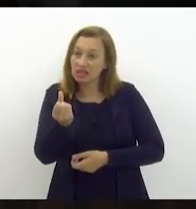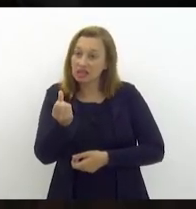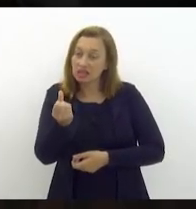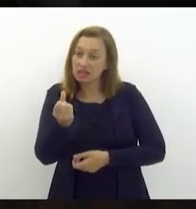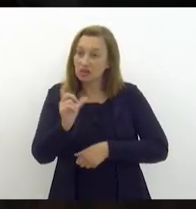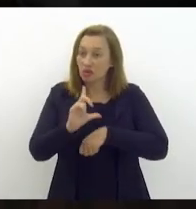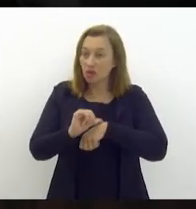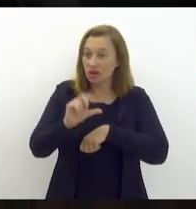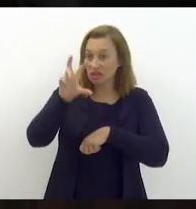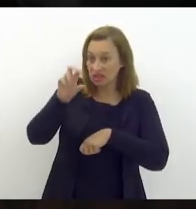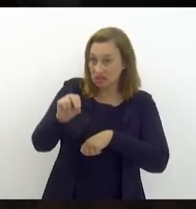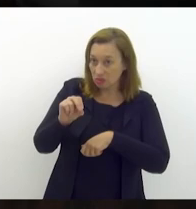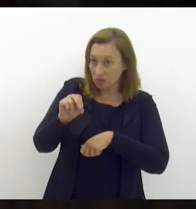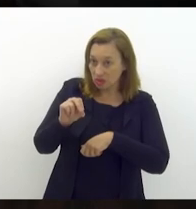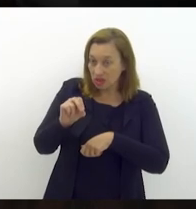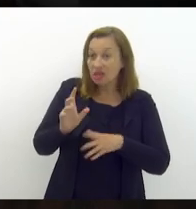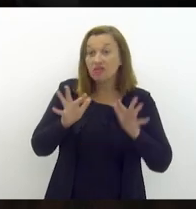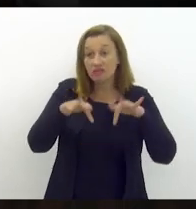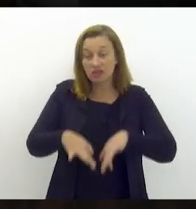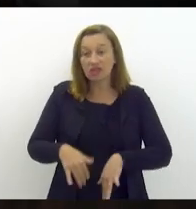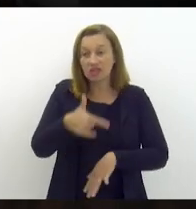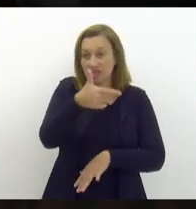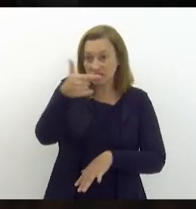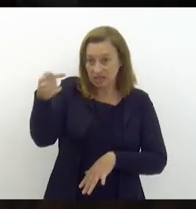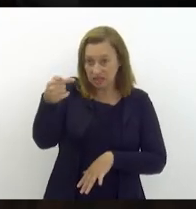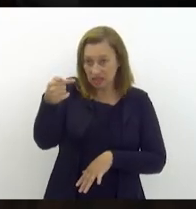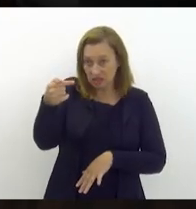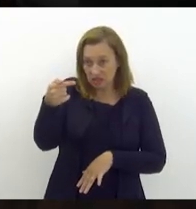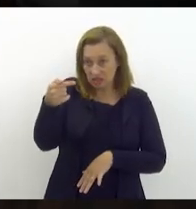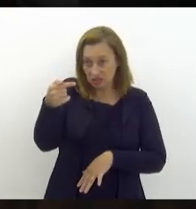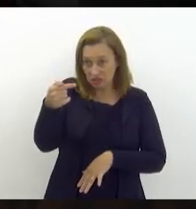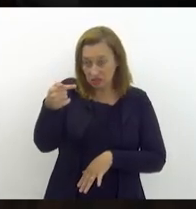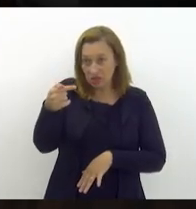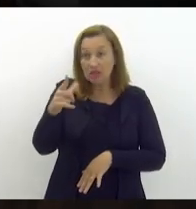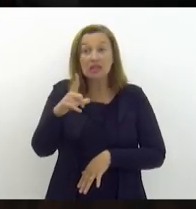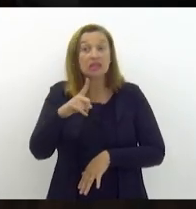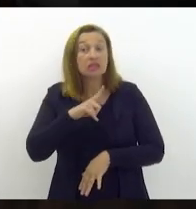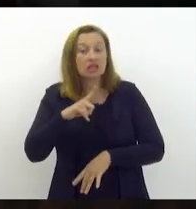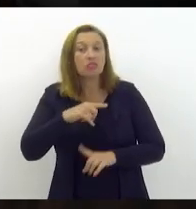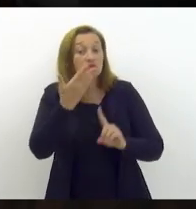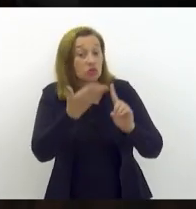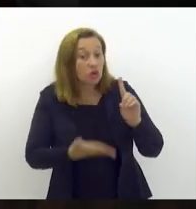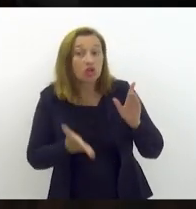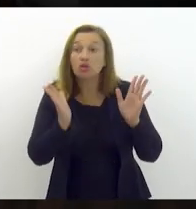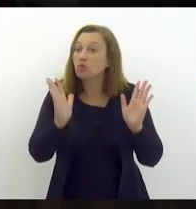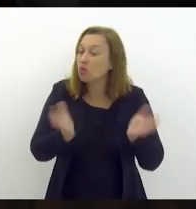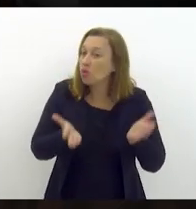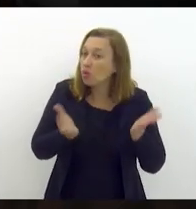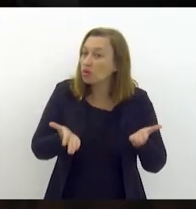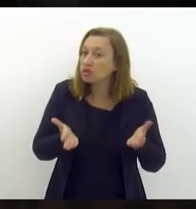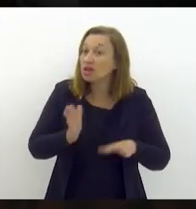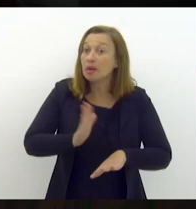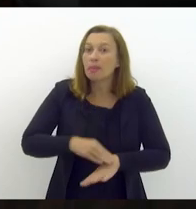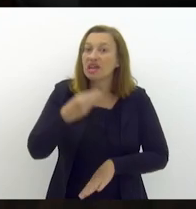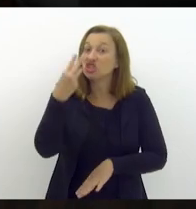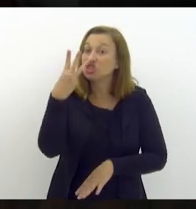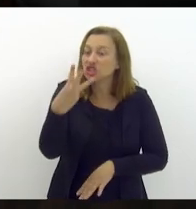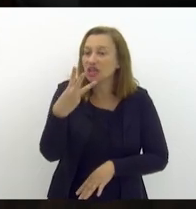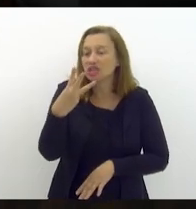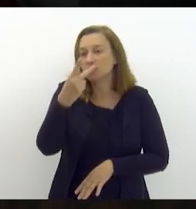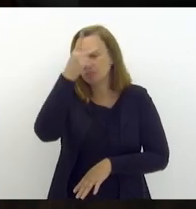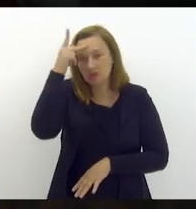a sessão encerra às 17h. Nós temos solene hoje e tem ainda mais três